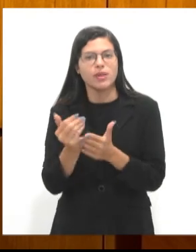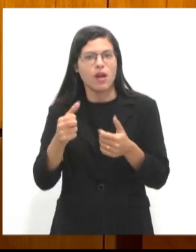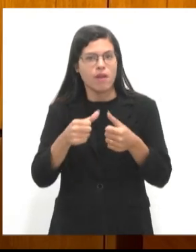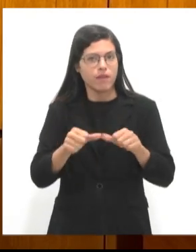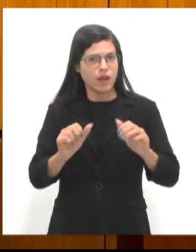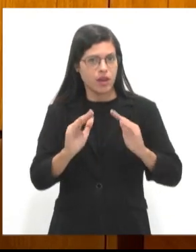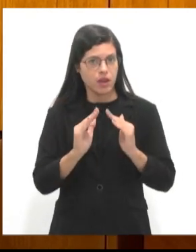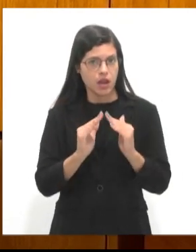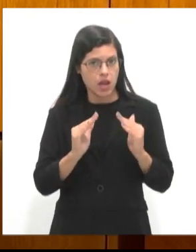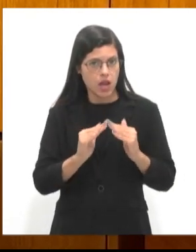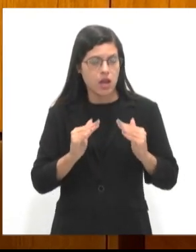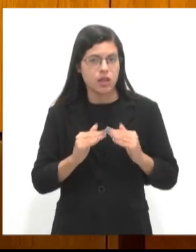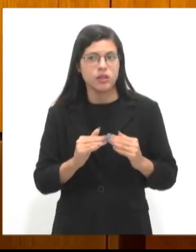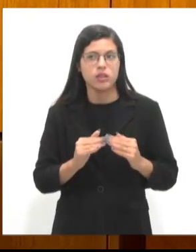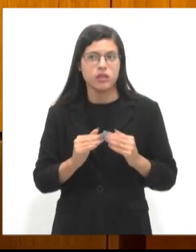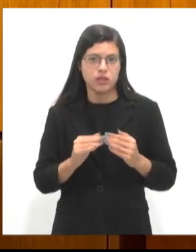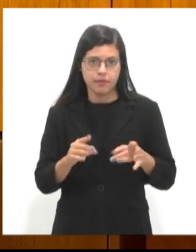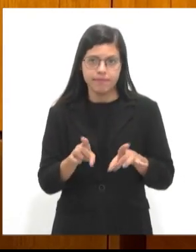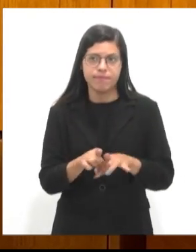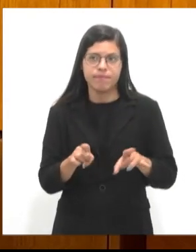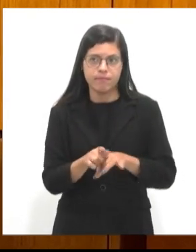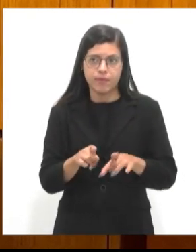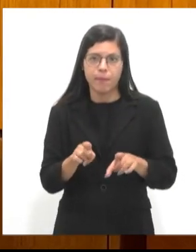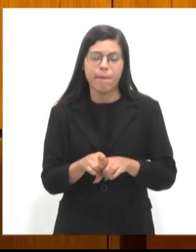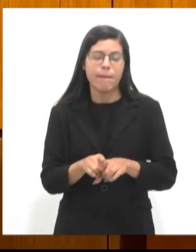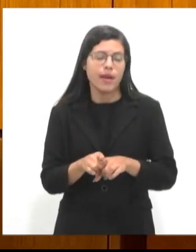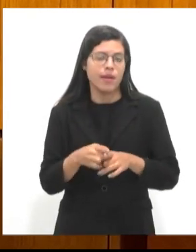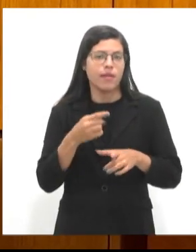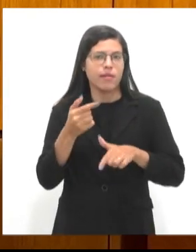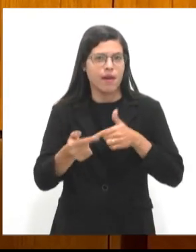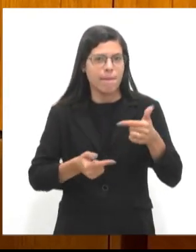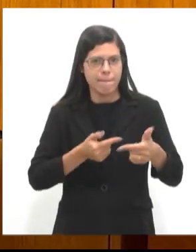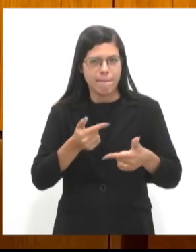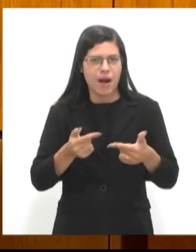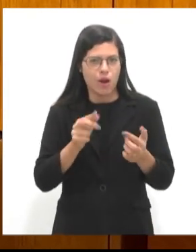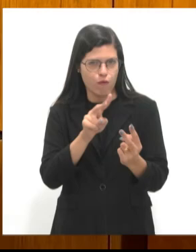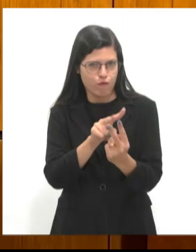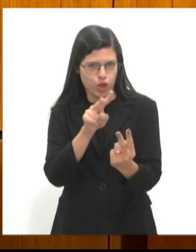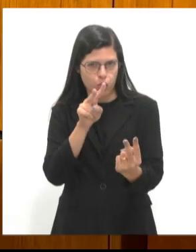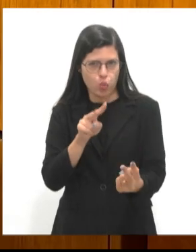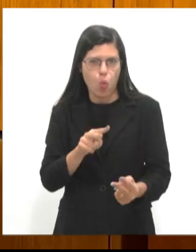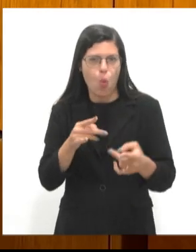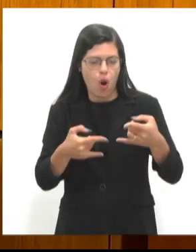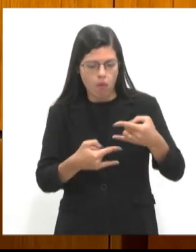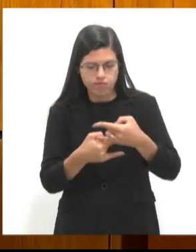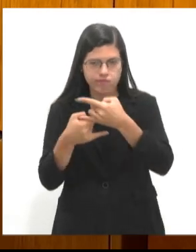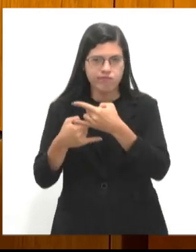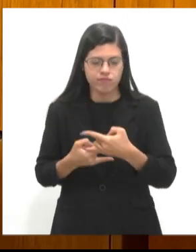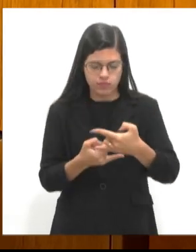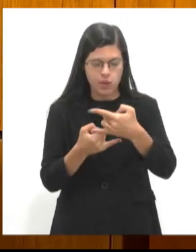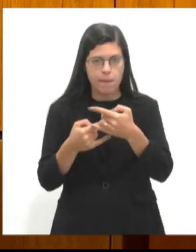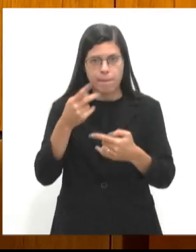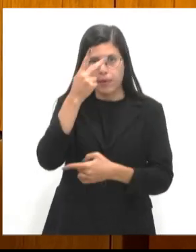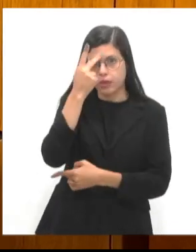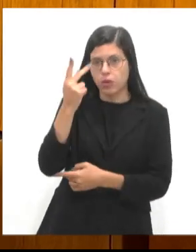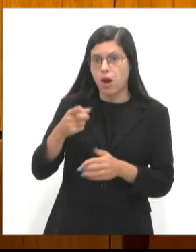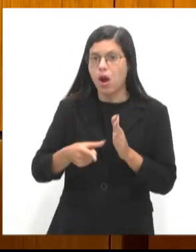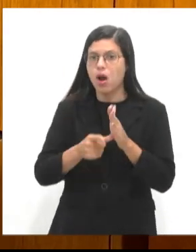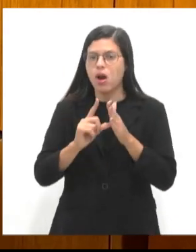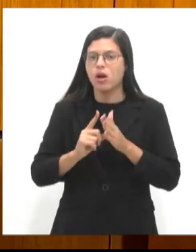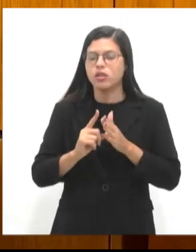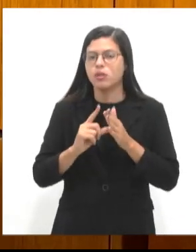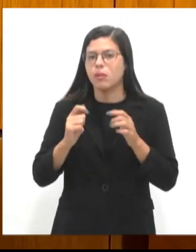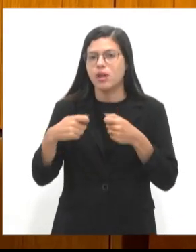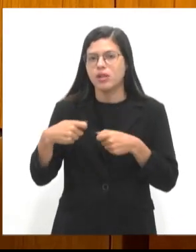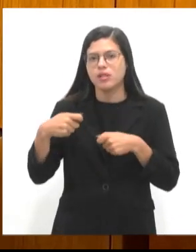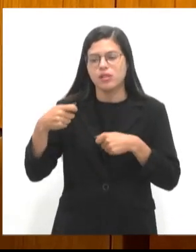casa, e para isso contribui também muito o trabalho remoto. Muitas pessoas que antes precisavam se deslocar ao seu trabalho, fora